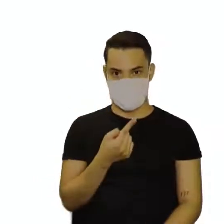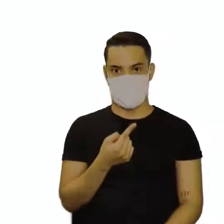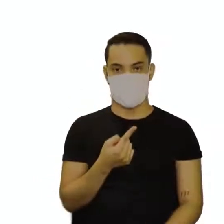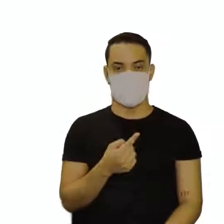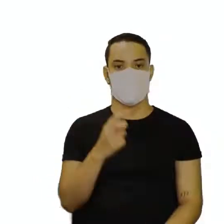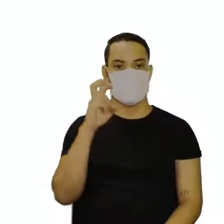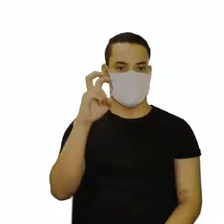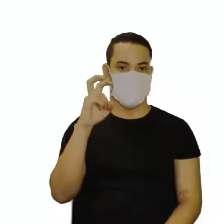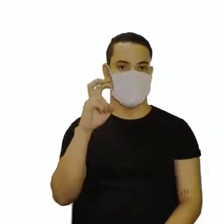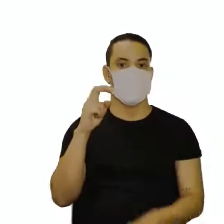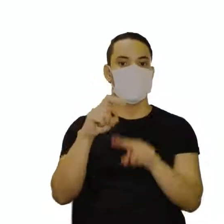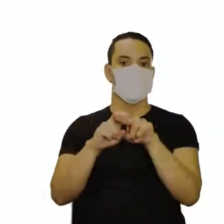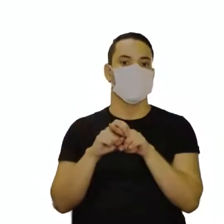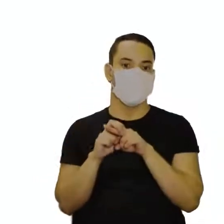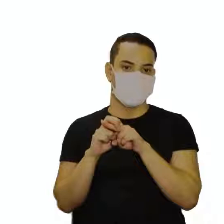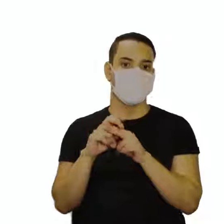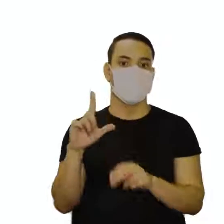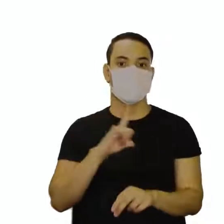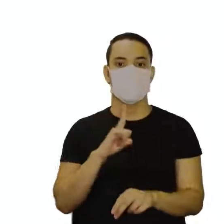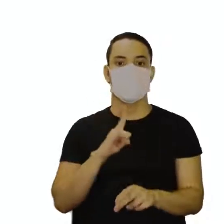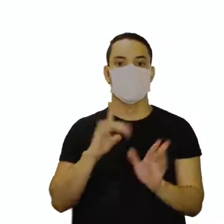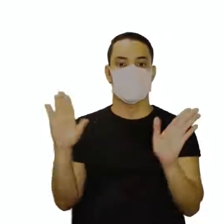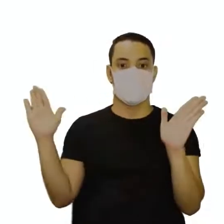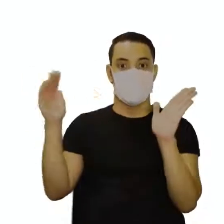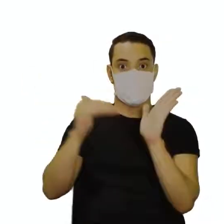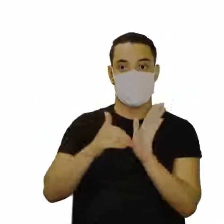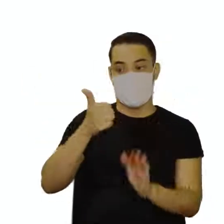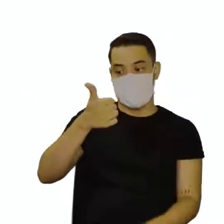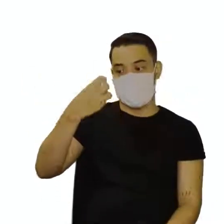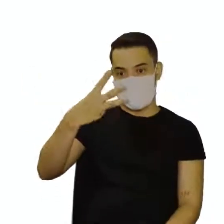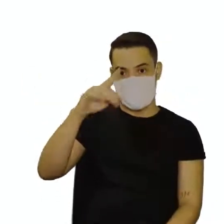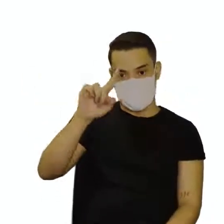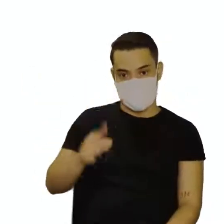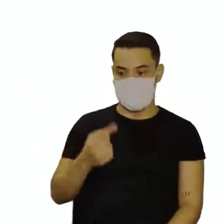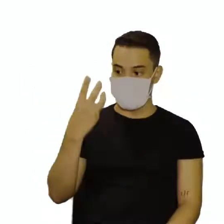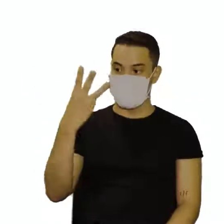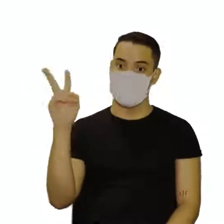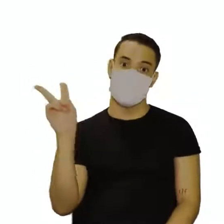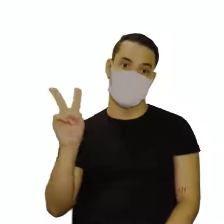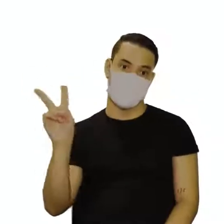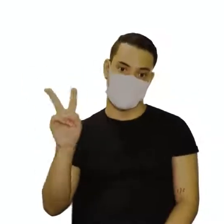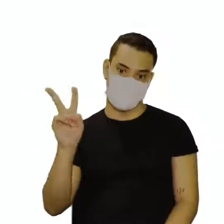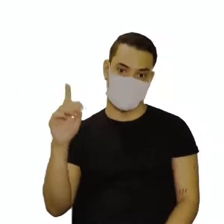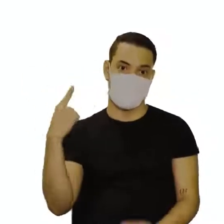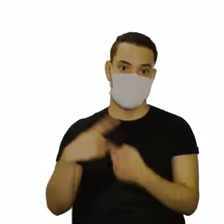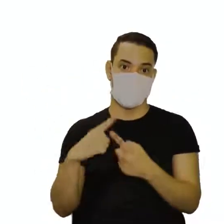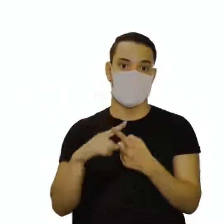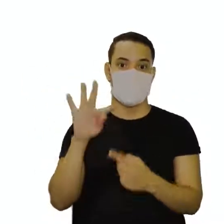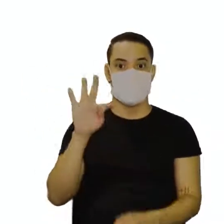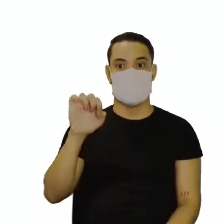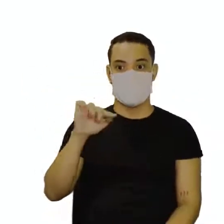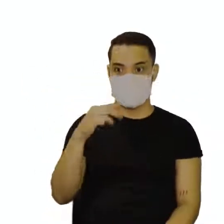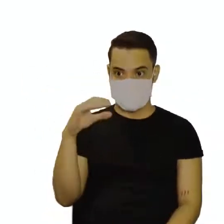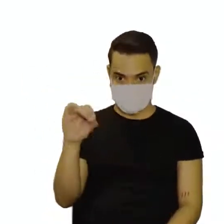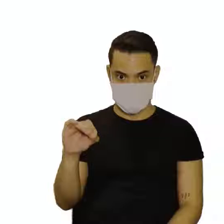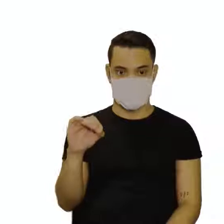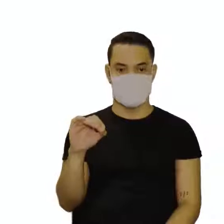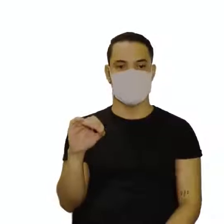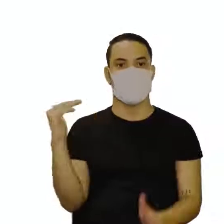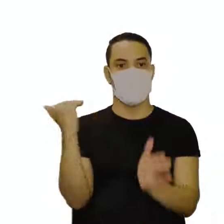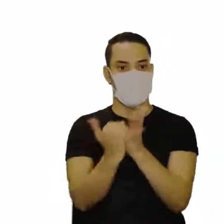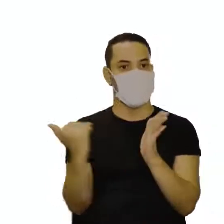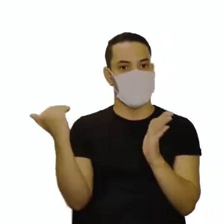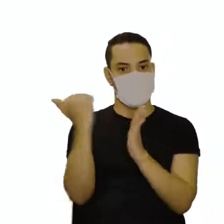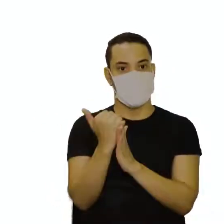minha tensão é 13,3 volts. Olha só, quando eu aumento meio ampere, eu tenho